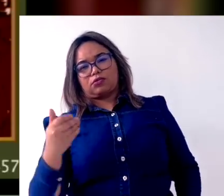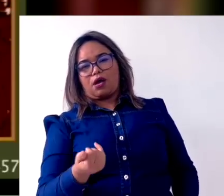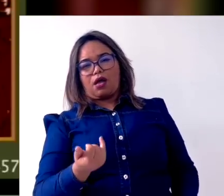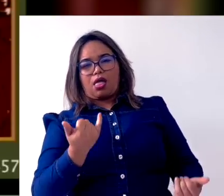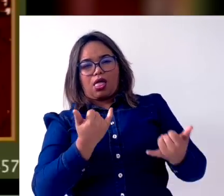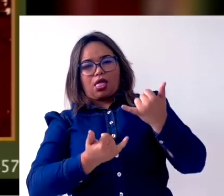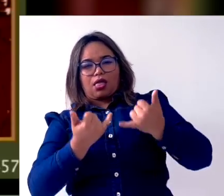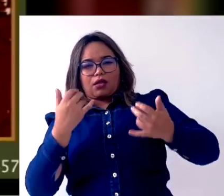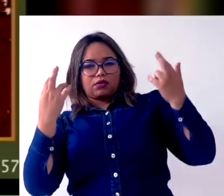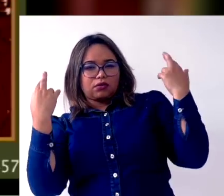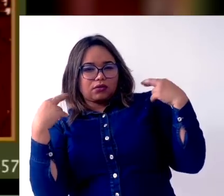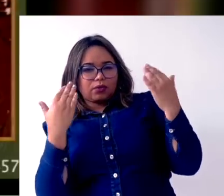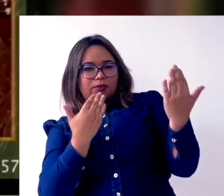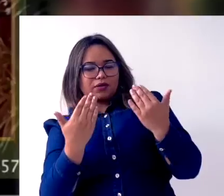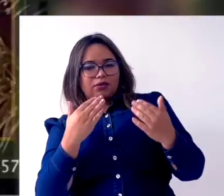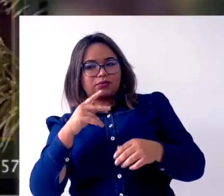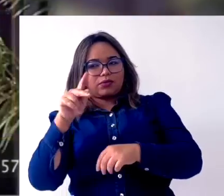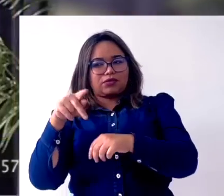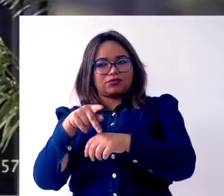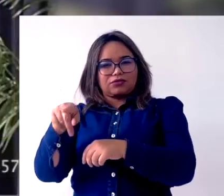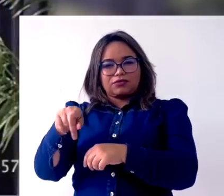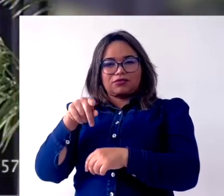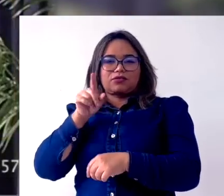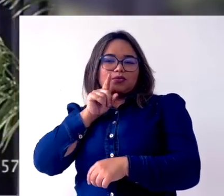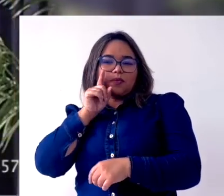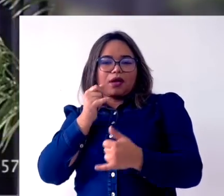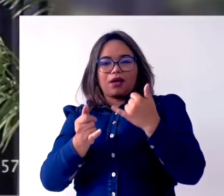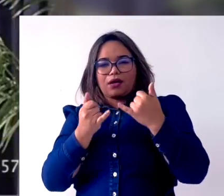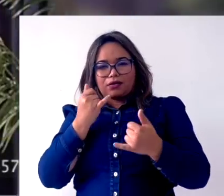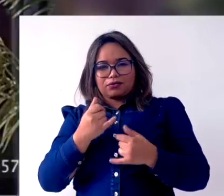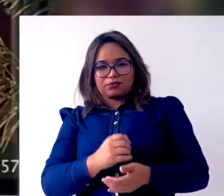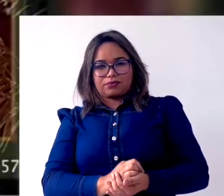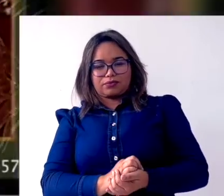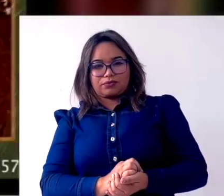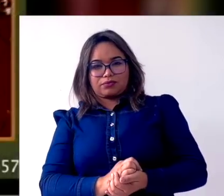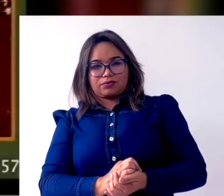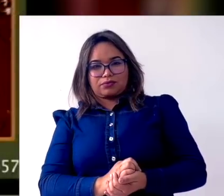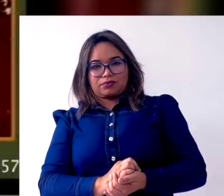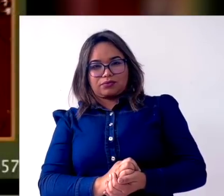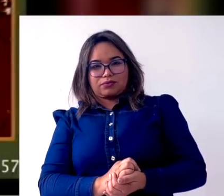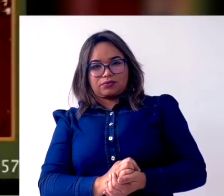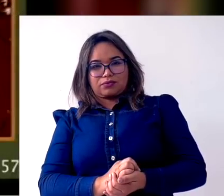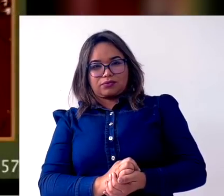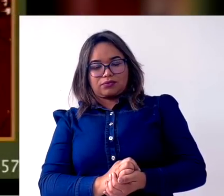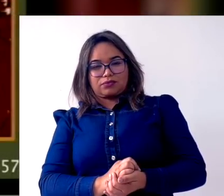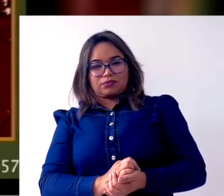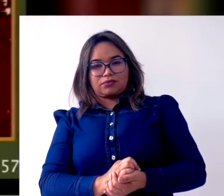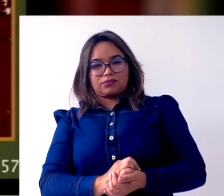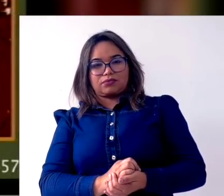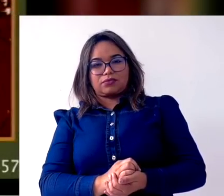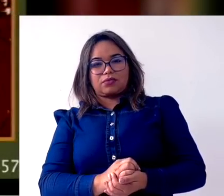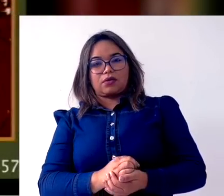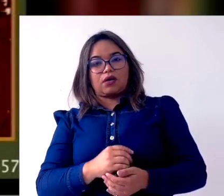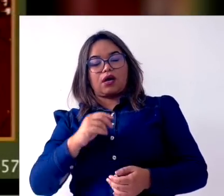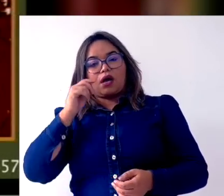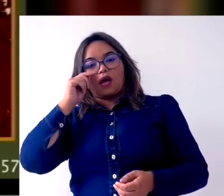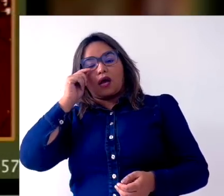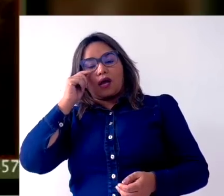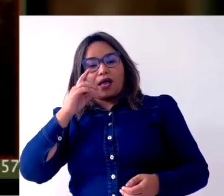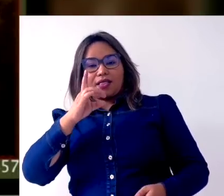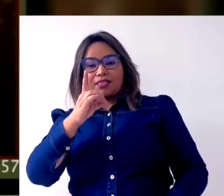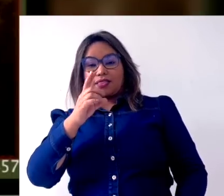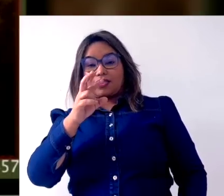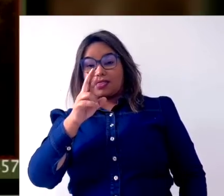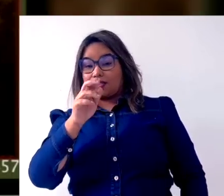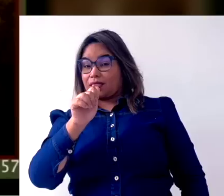cordeiro. O dragão, um poder prévio, disse, tirem-nos da terra e enforquem-nos. É assim que o dragão fala.